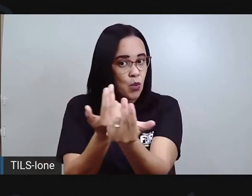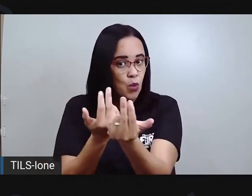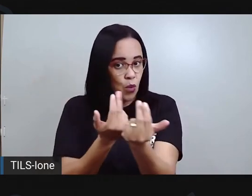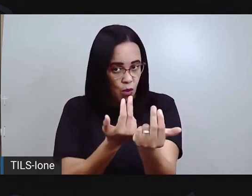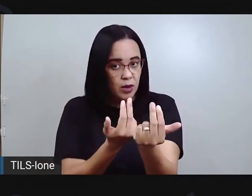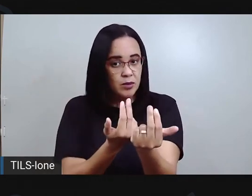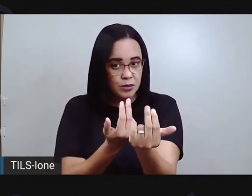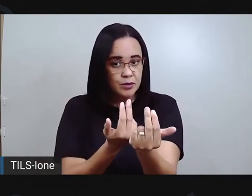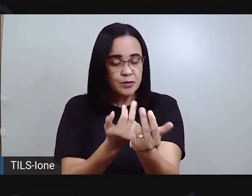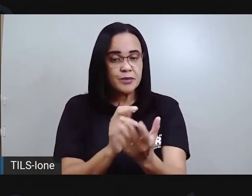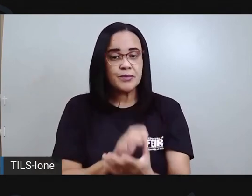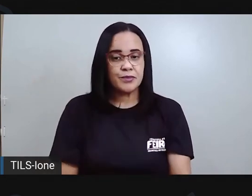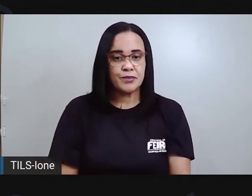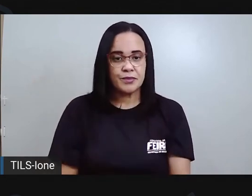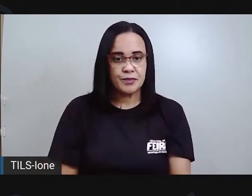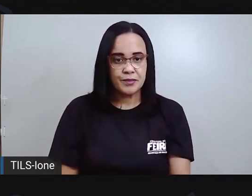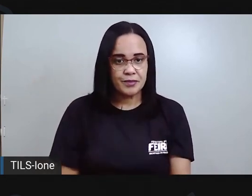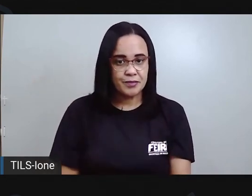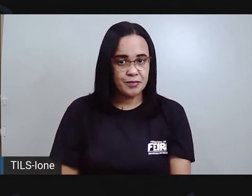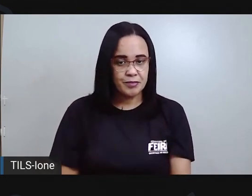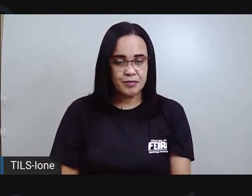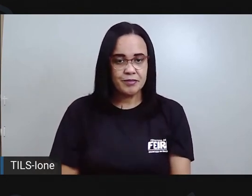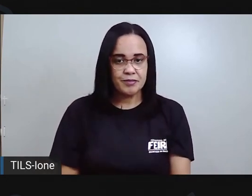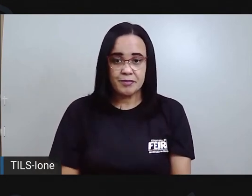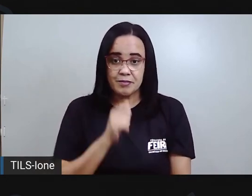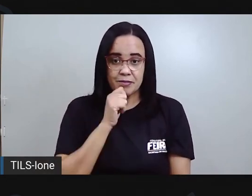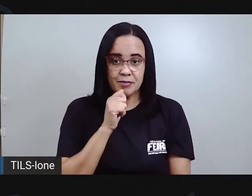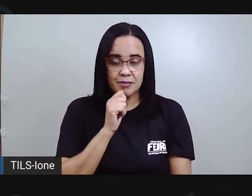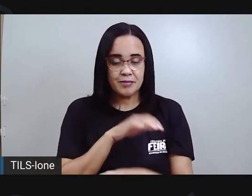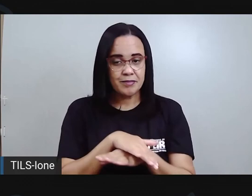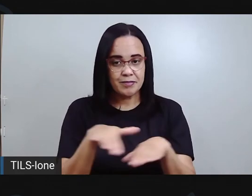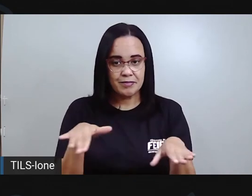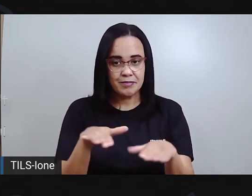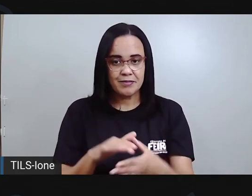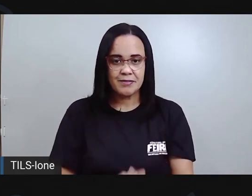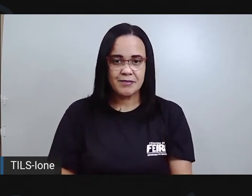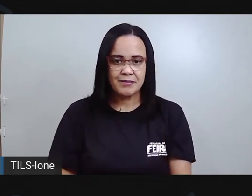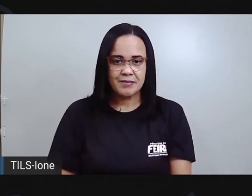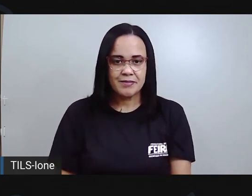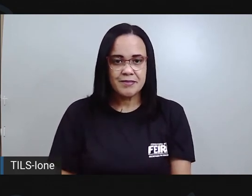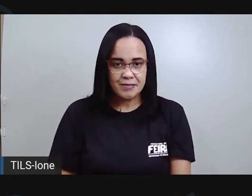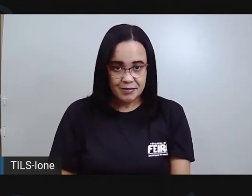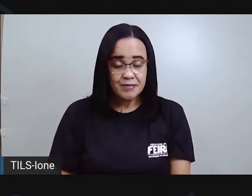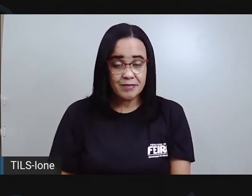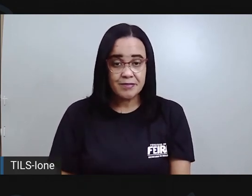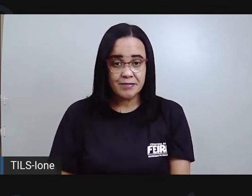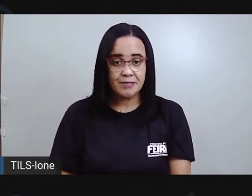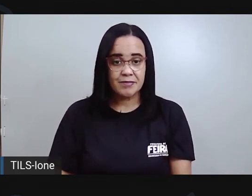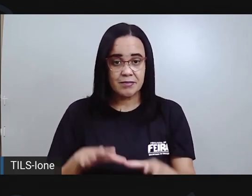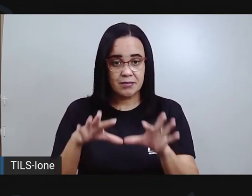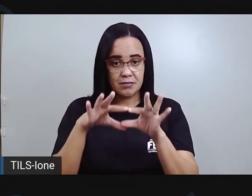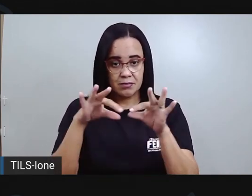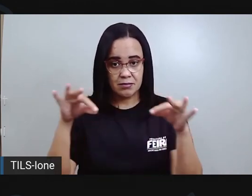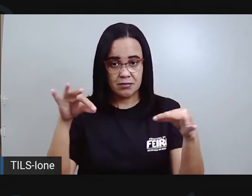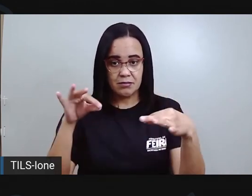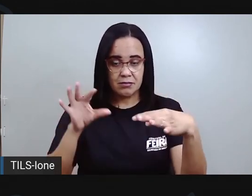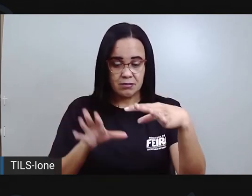pontinha, ó. Que não sobre nem um pedacinho, tá vendo? Estão vendo? Aqui